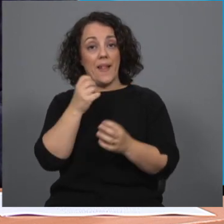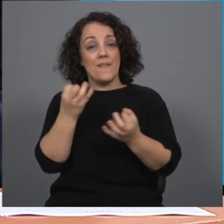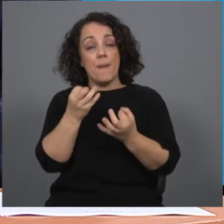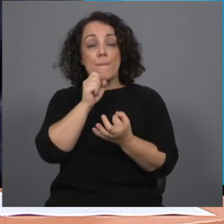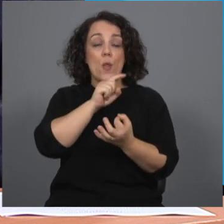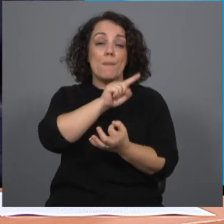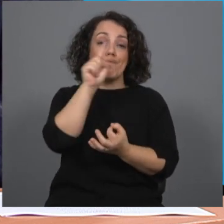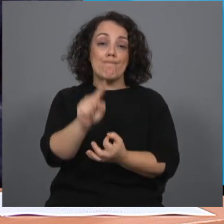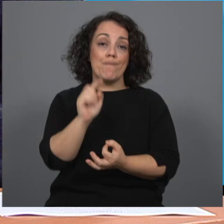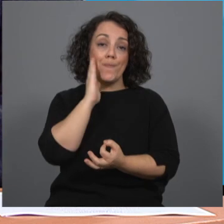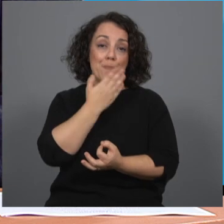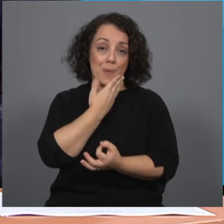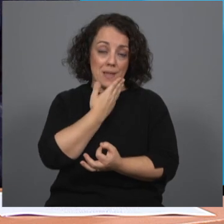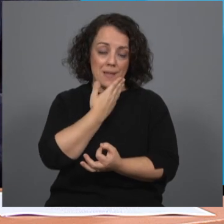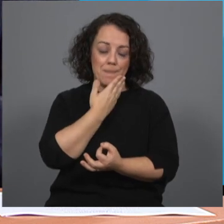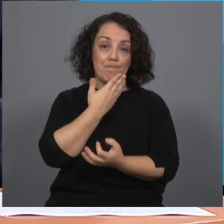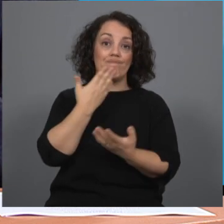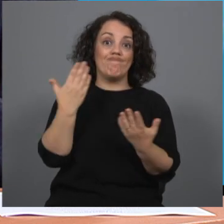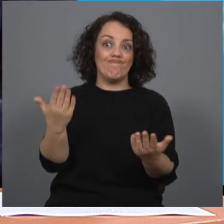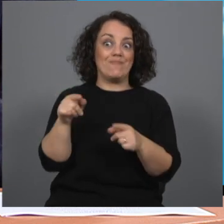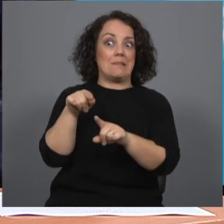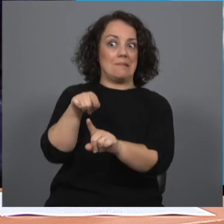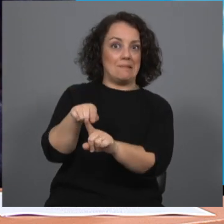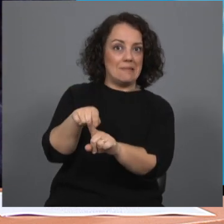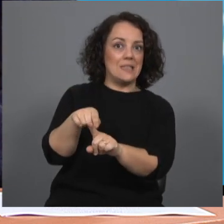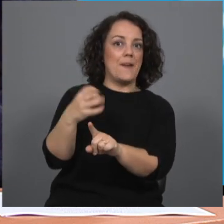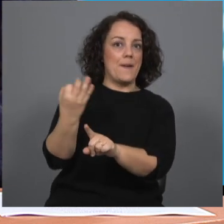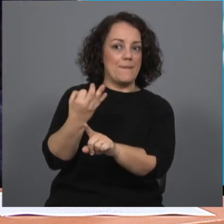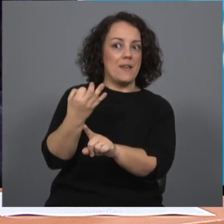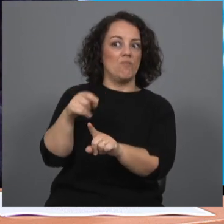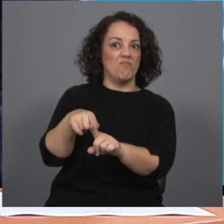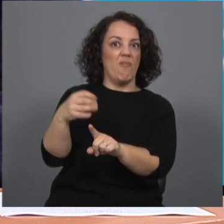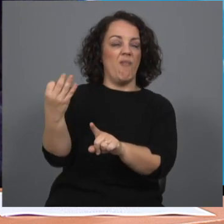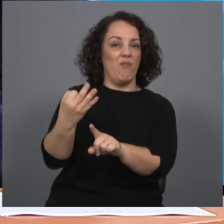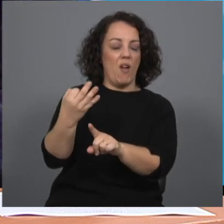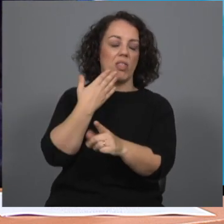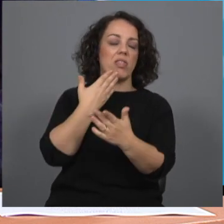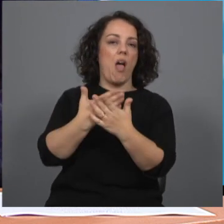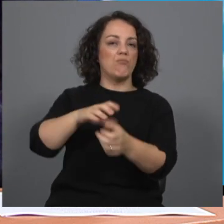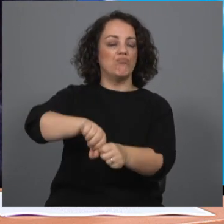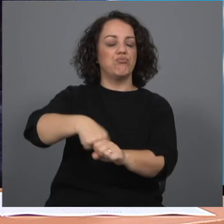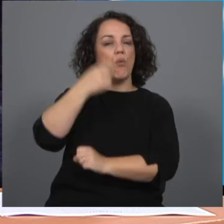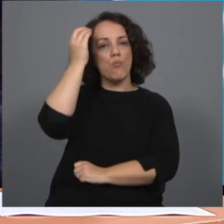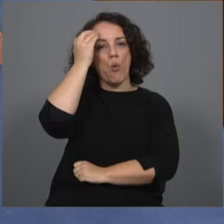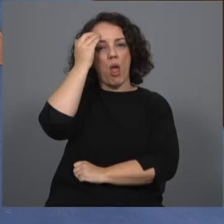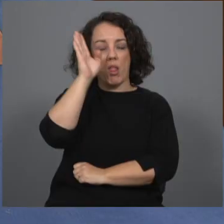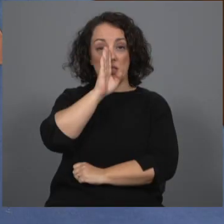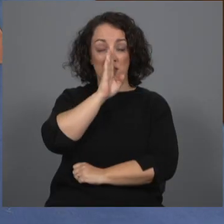aberta. E, enquanto tal, esse sim seria a catástrofe moral, que cada um só pensasse em